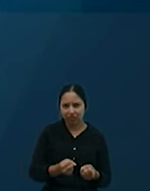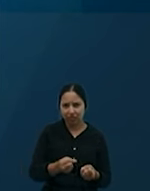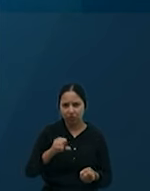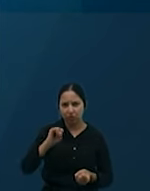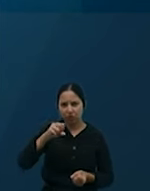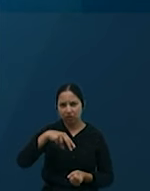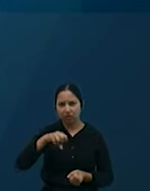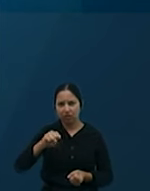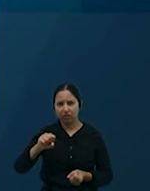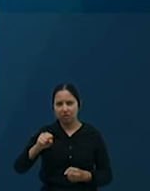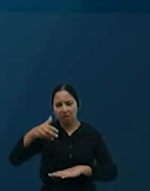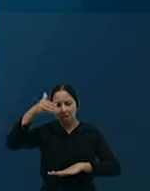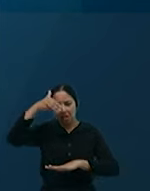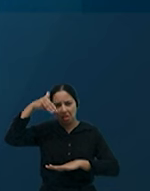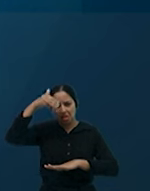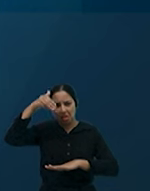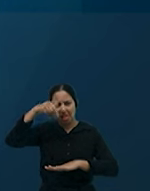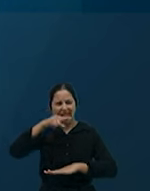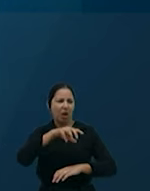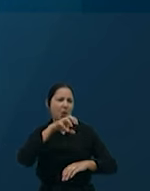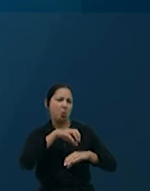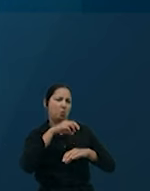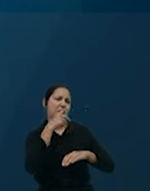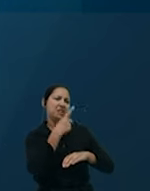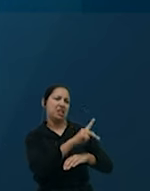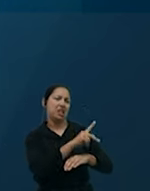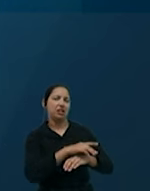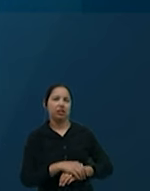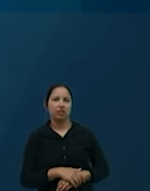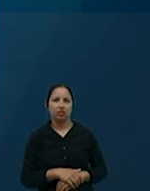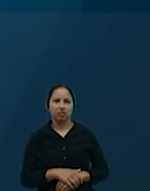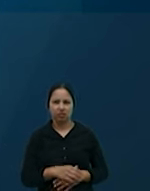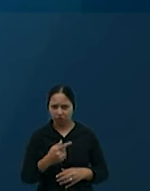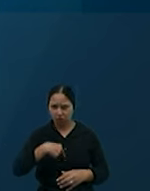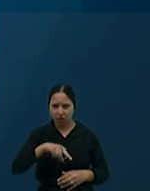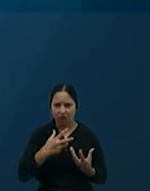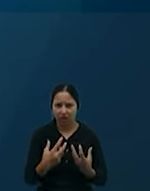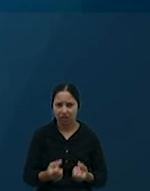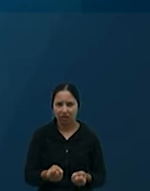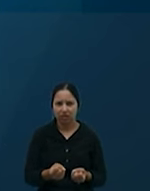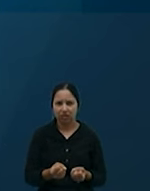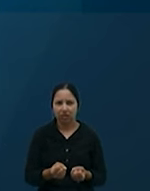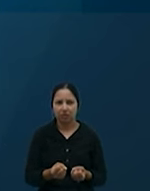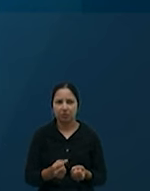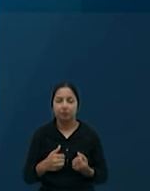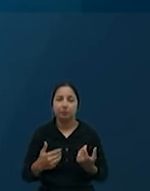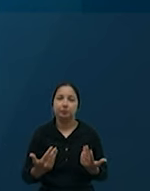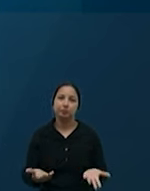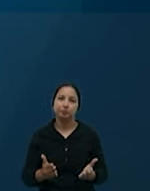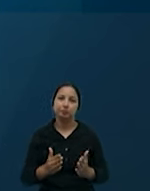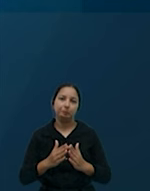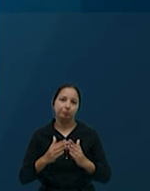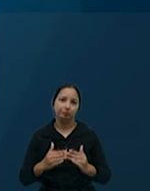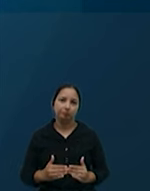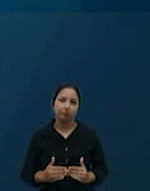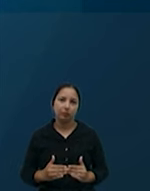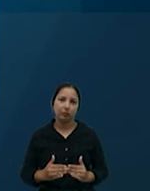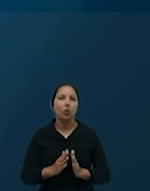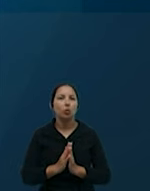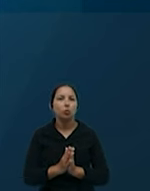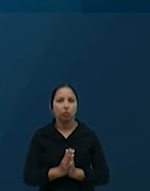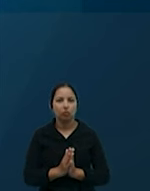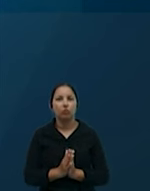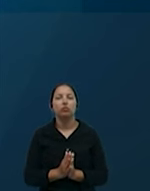diga que a culpa é do segurado? Excelências, encerro pedindo que sejam improvidos os recursos